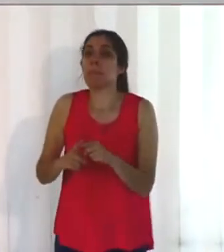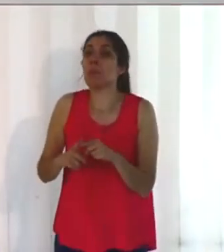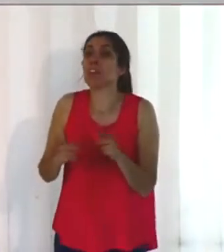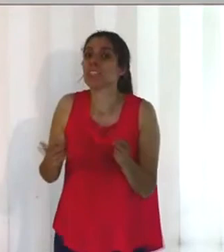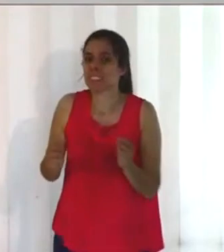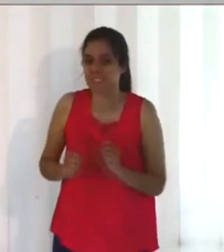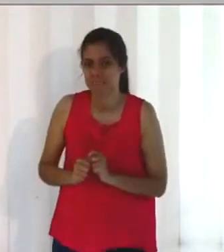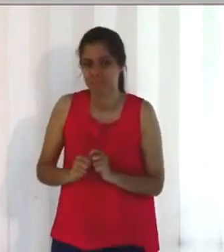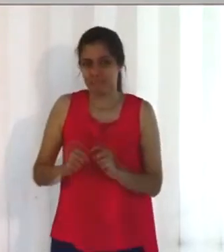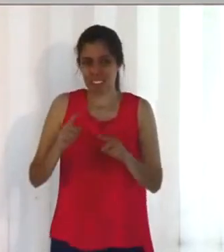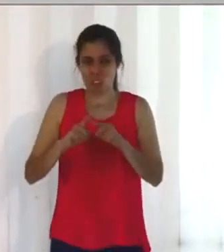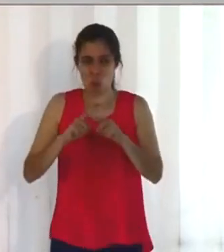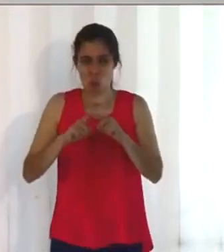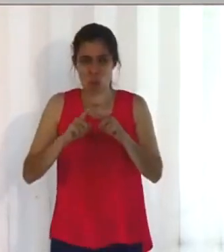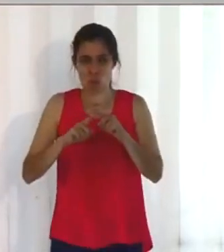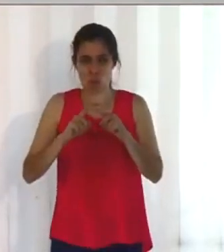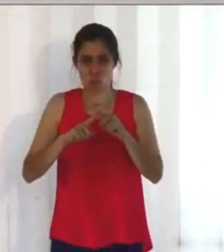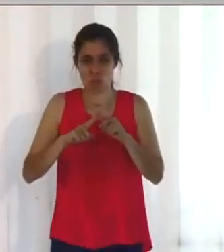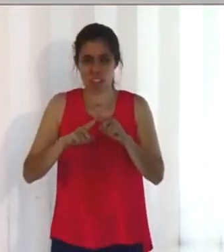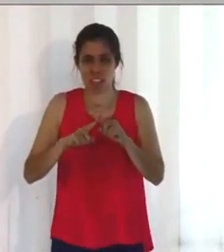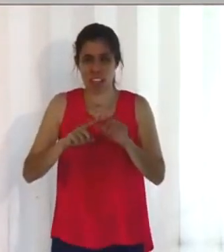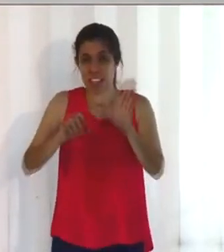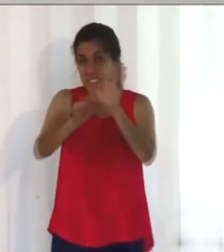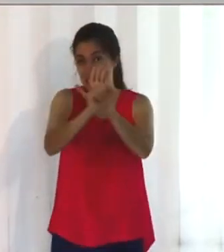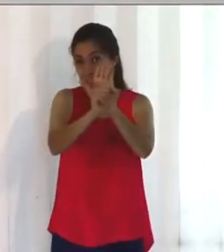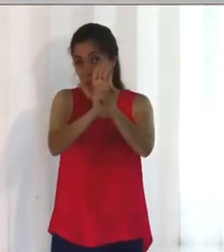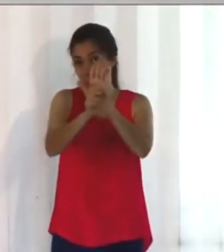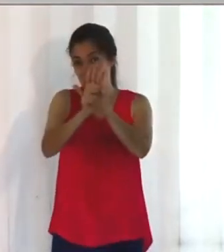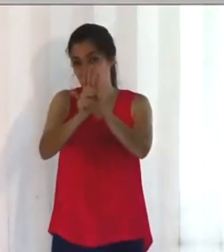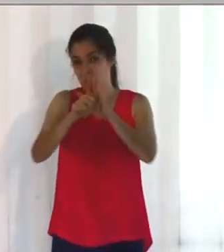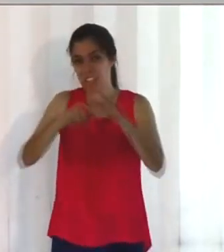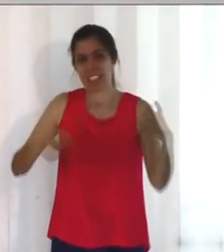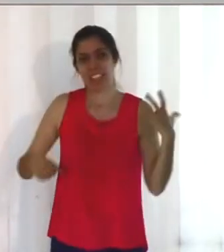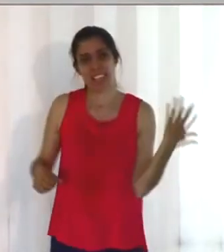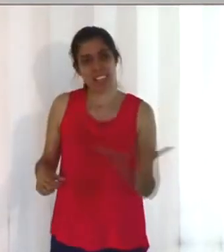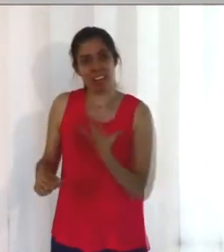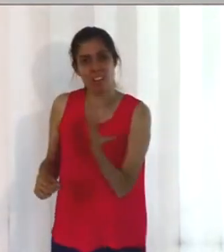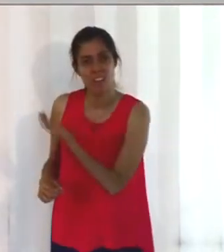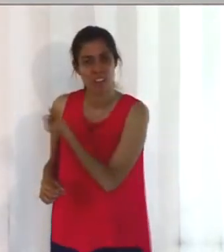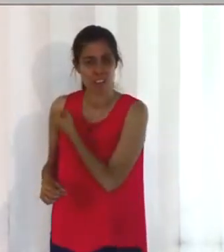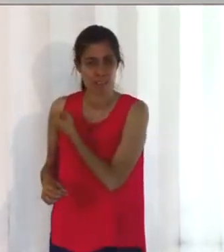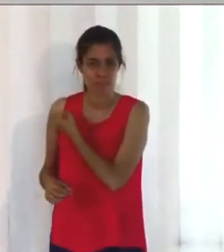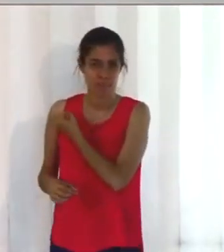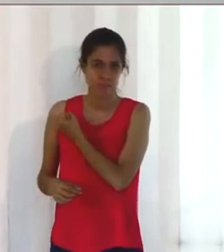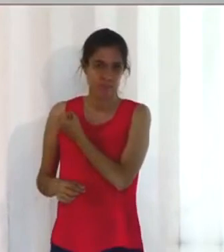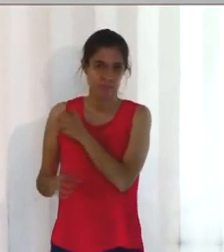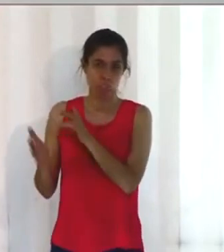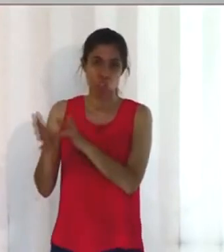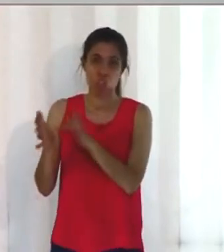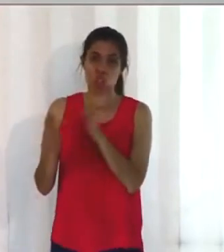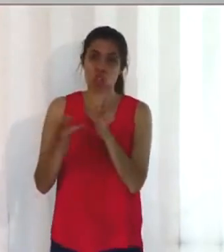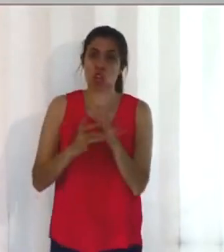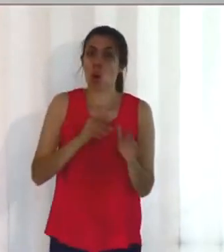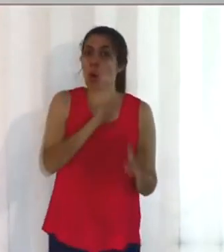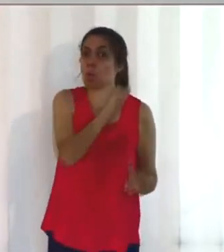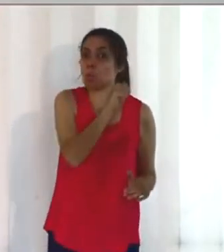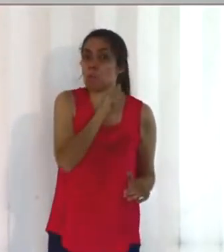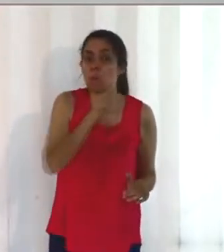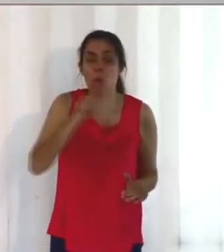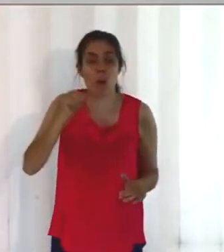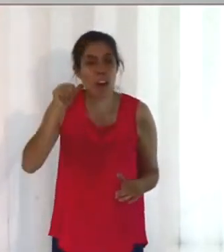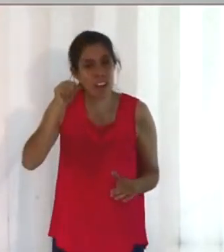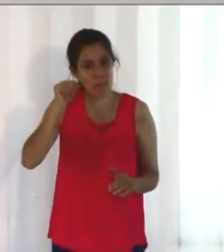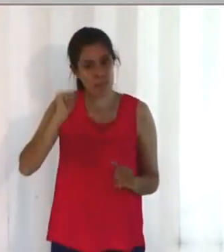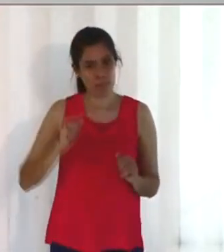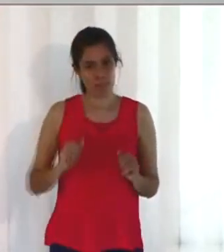Cristo é a ovelha que foi ao matadouro, Ele morreu por nós, como uma ovelha.